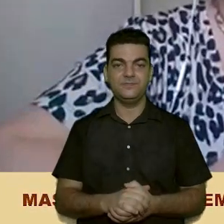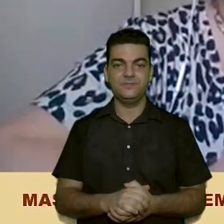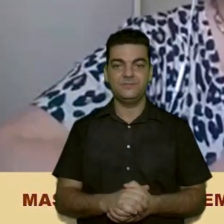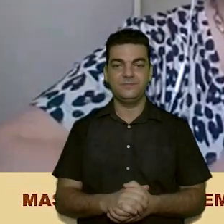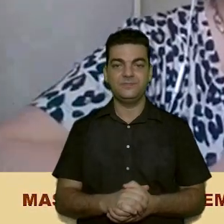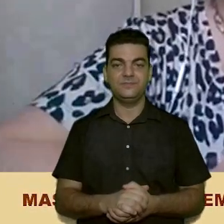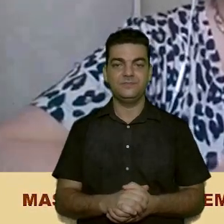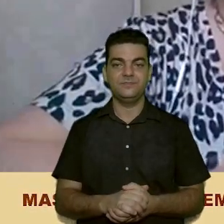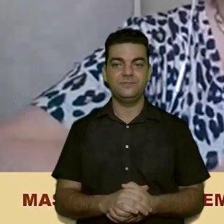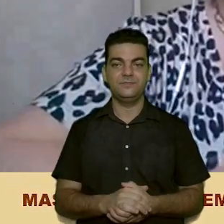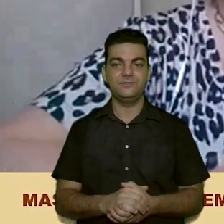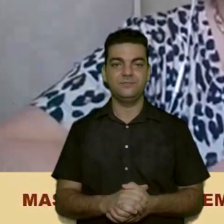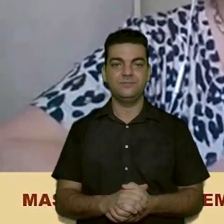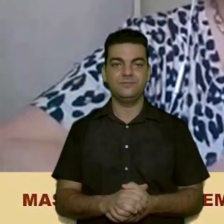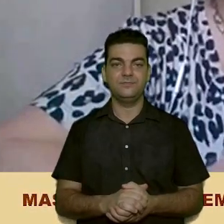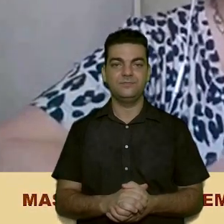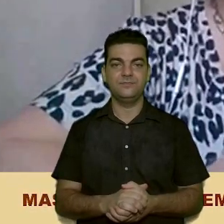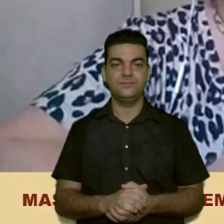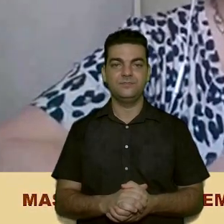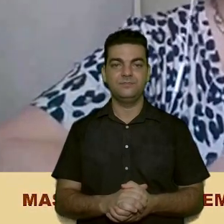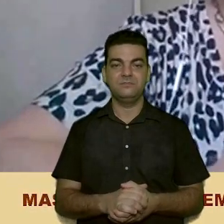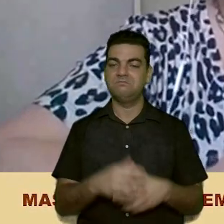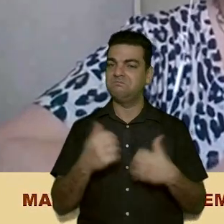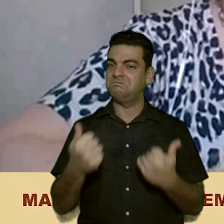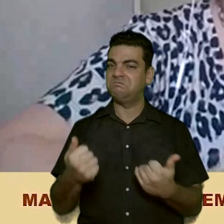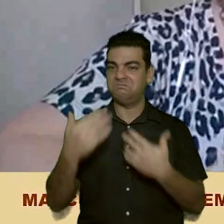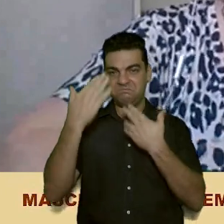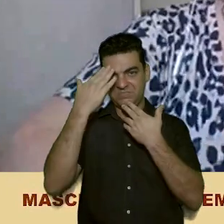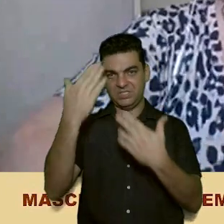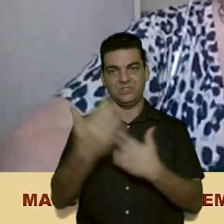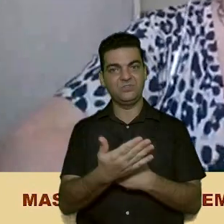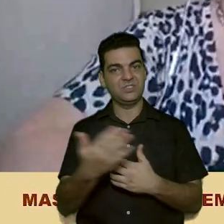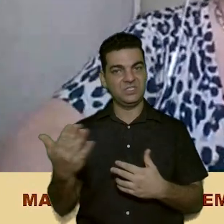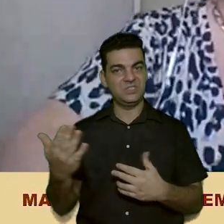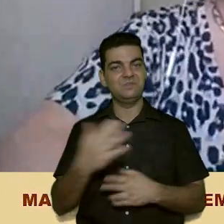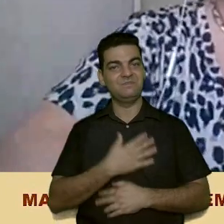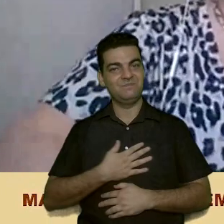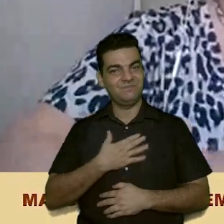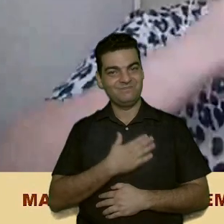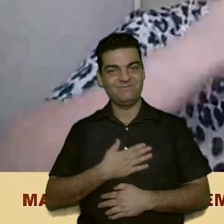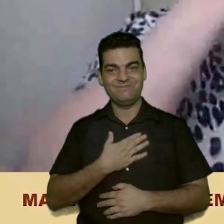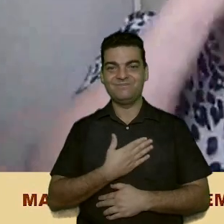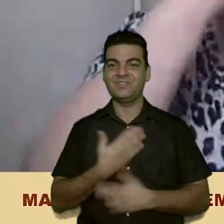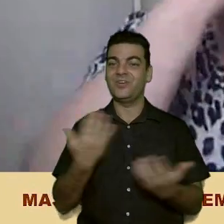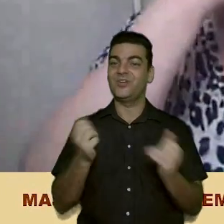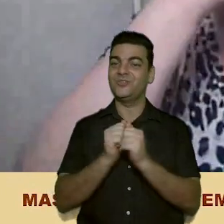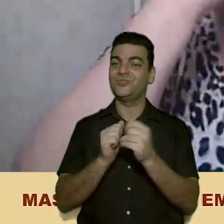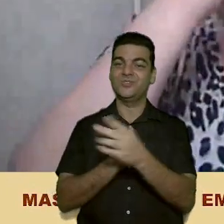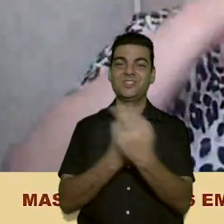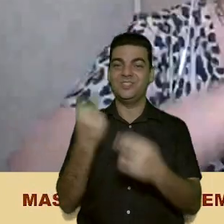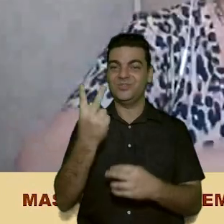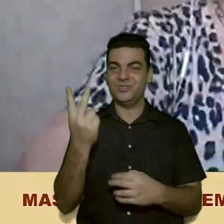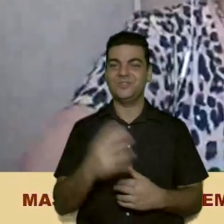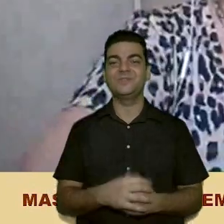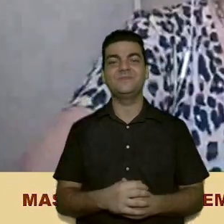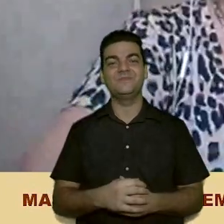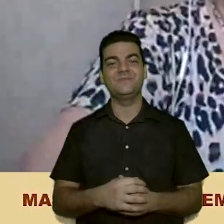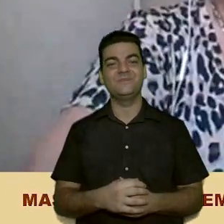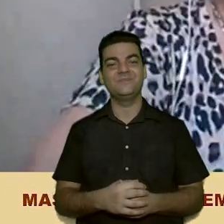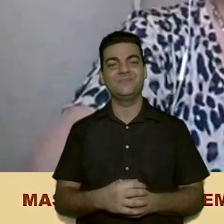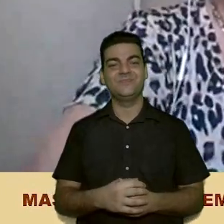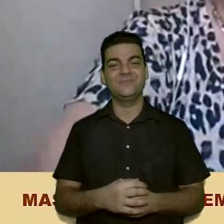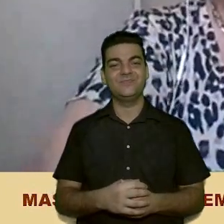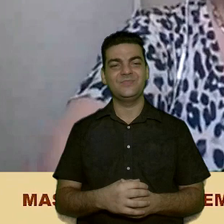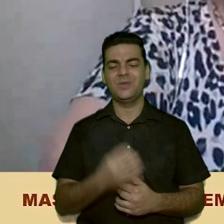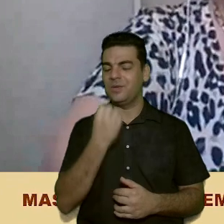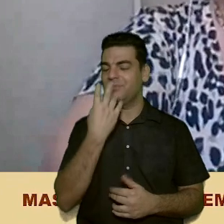transformação social e salvando muitas vidas. Eu agradeço muito o